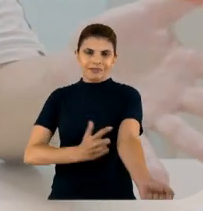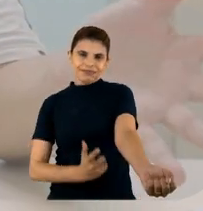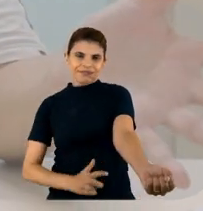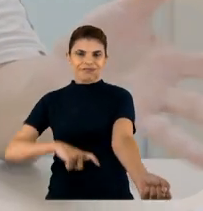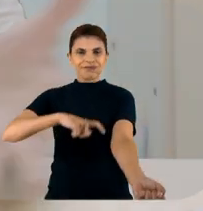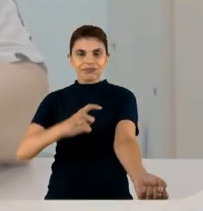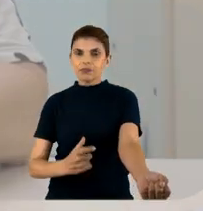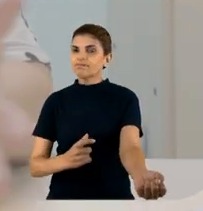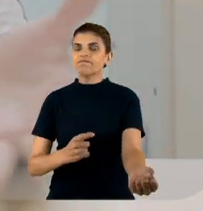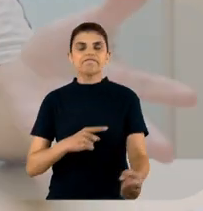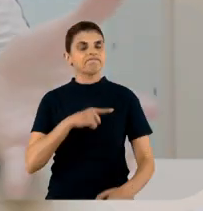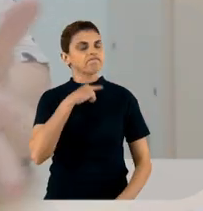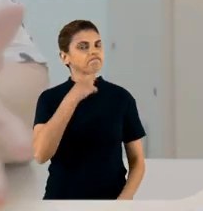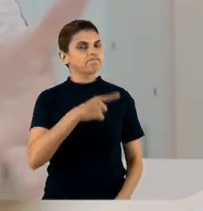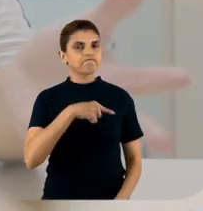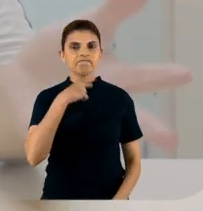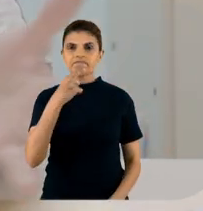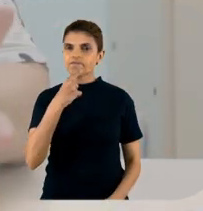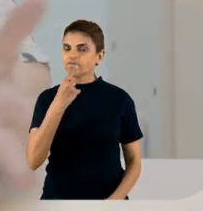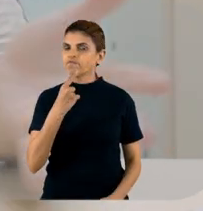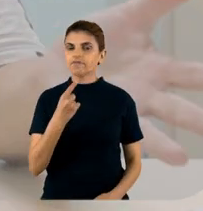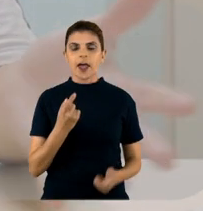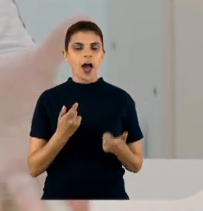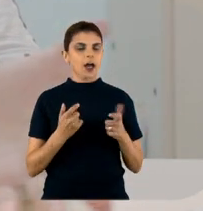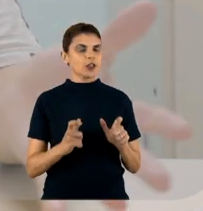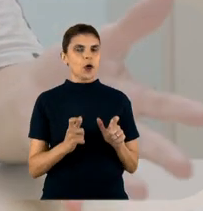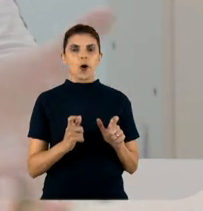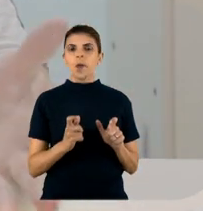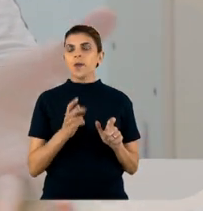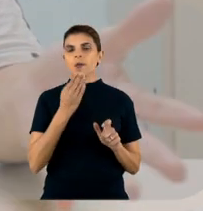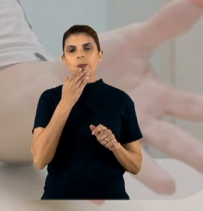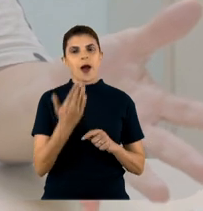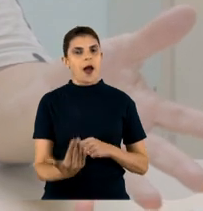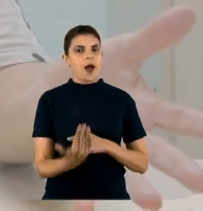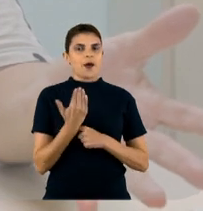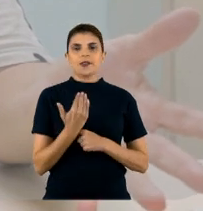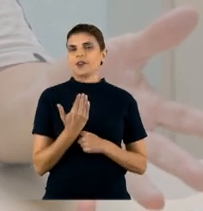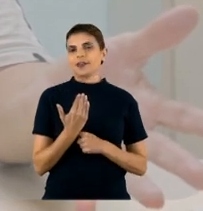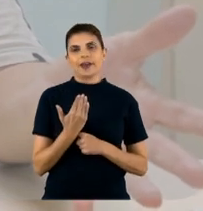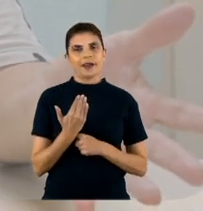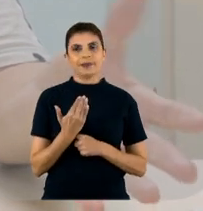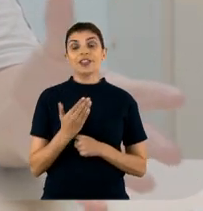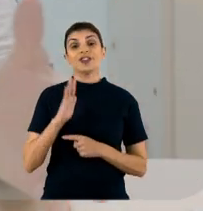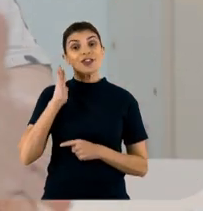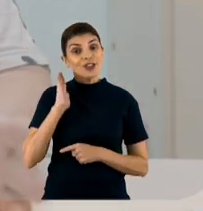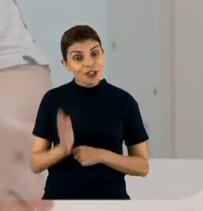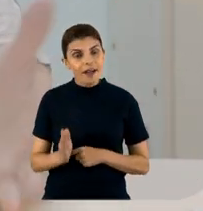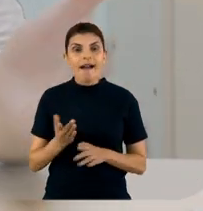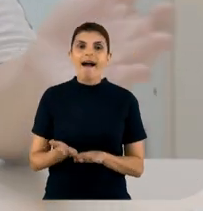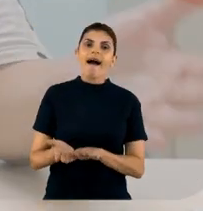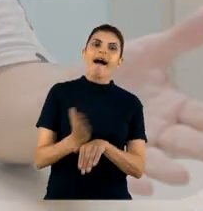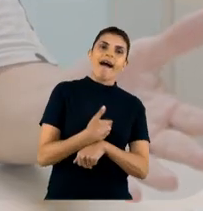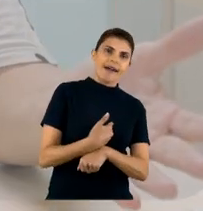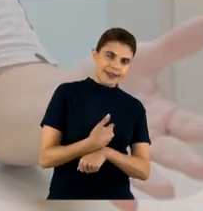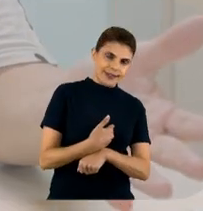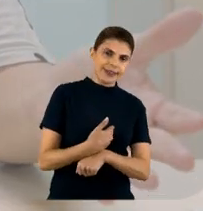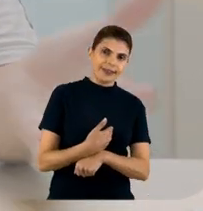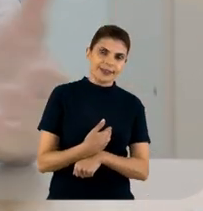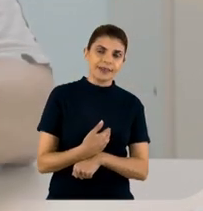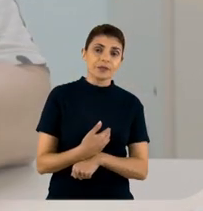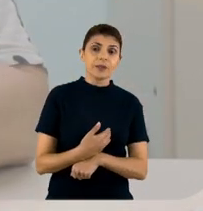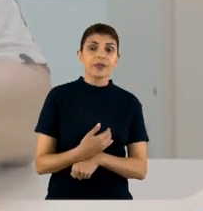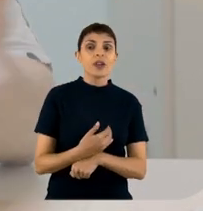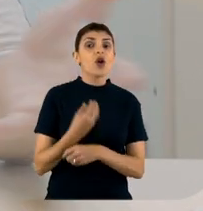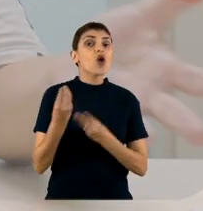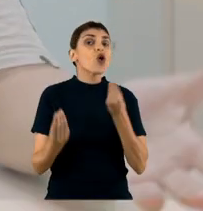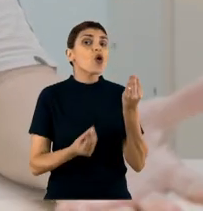conseguir conter essa essa catástrofe de disfunção orgânica já instalada né o anticorpo teria que chegar antes